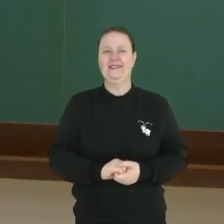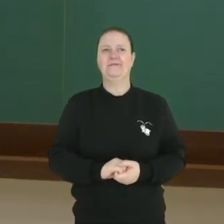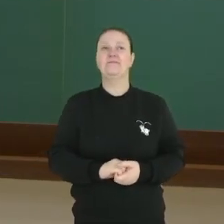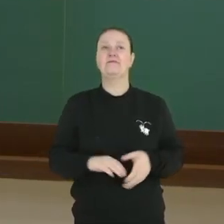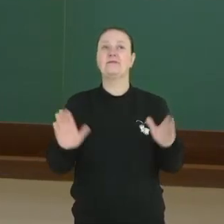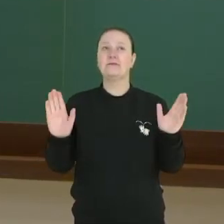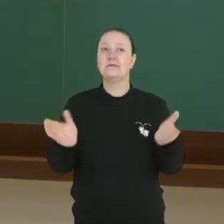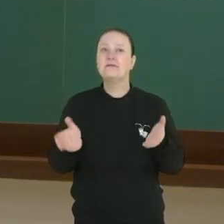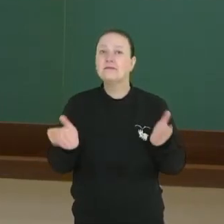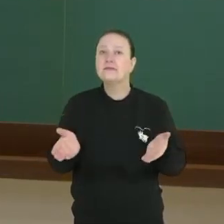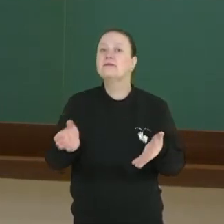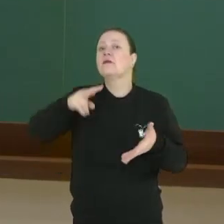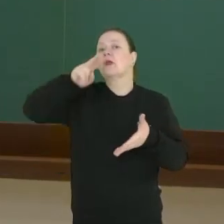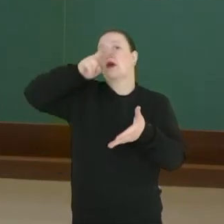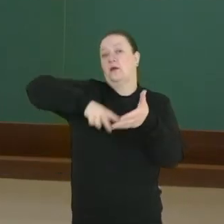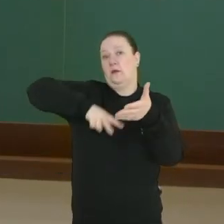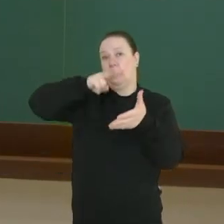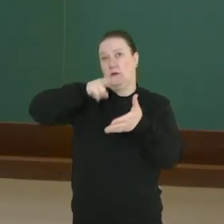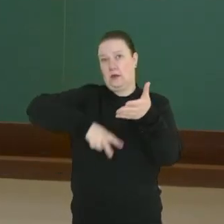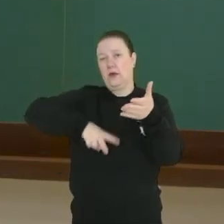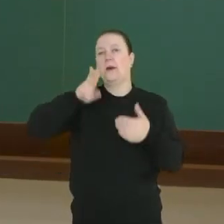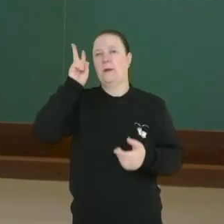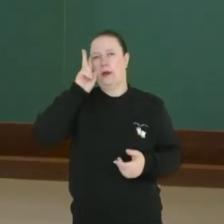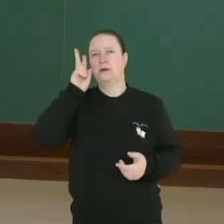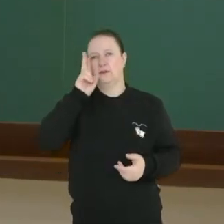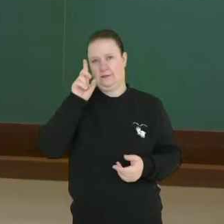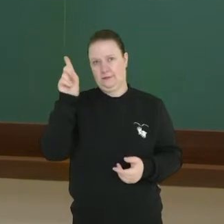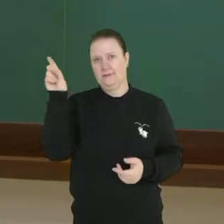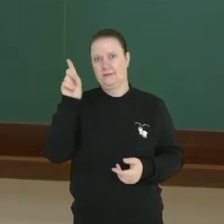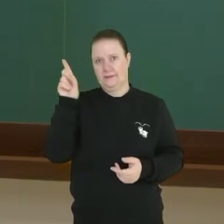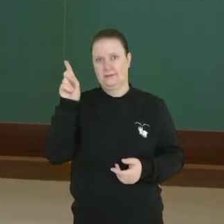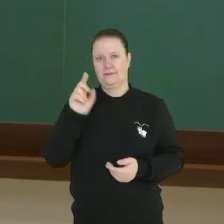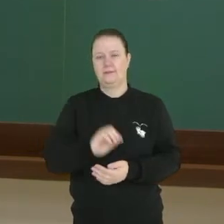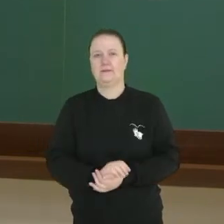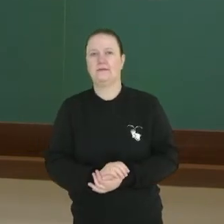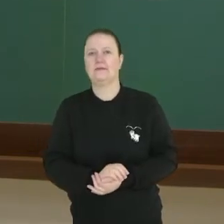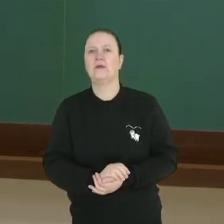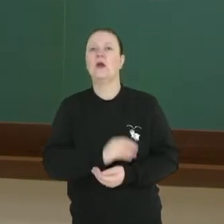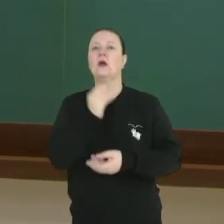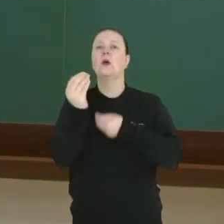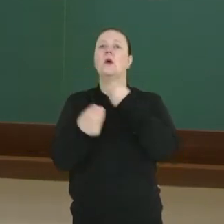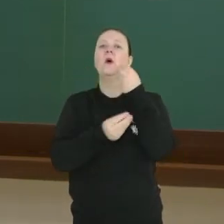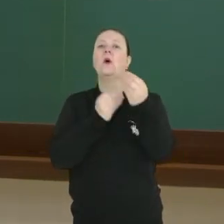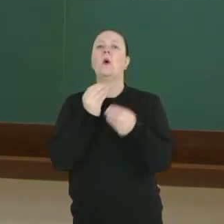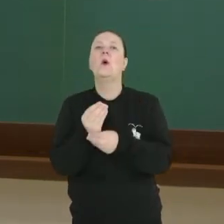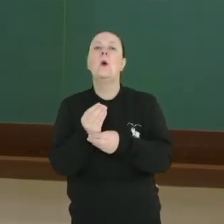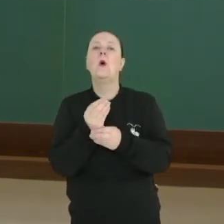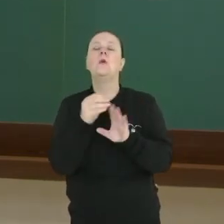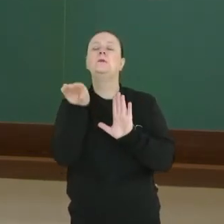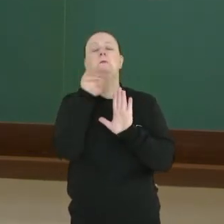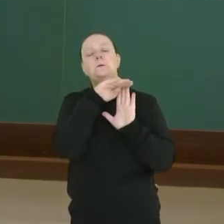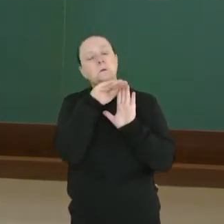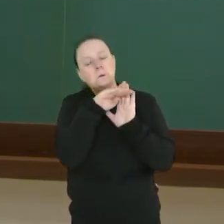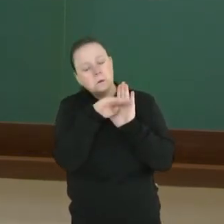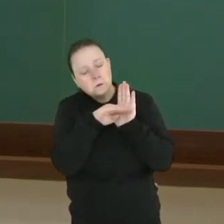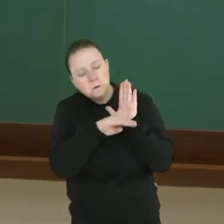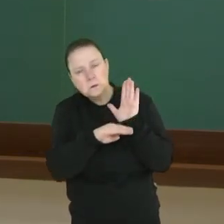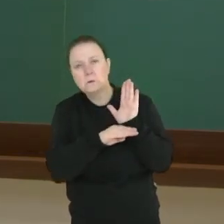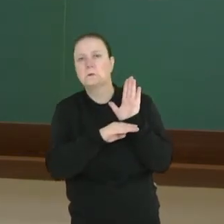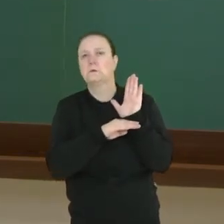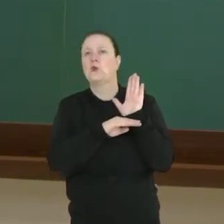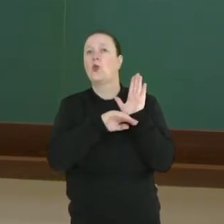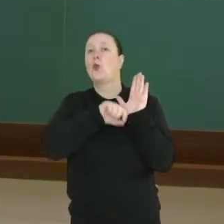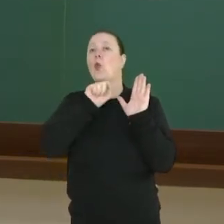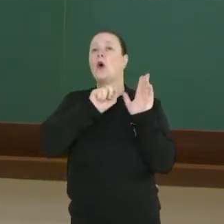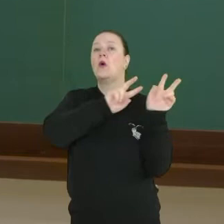Agora vamos ler juntos um causo, vamos conhecer então como ele se estrutura, né? Qual será que é o tema da